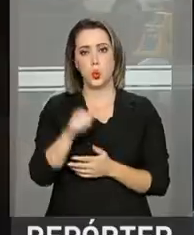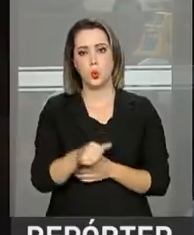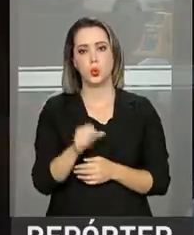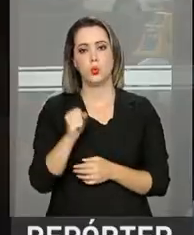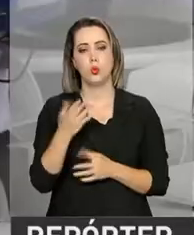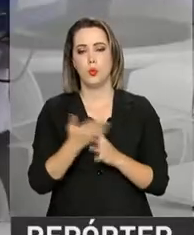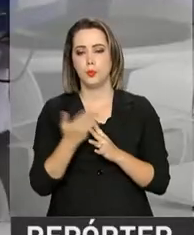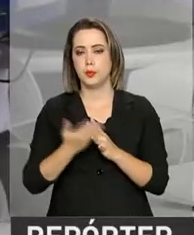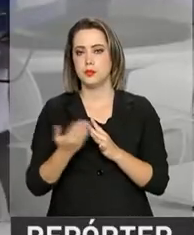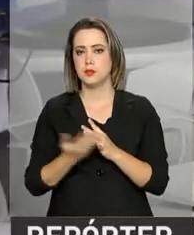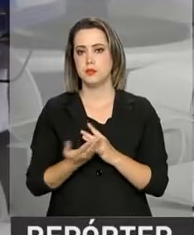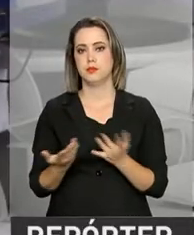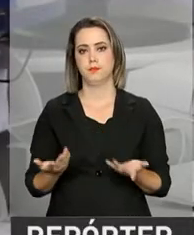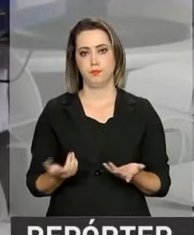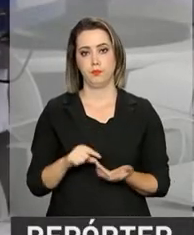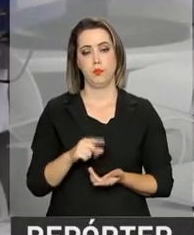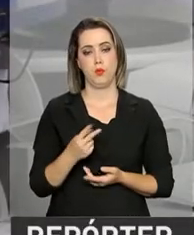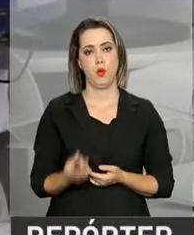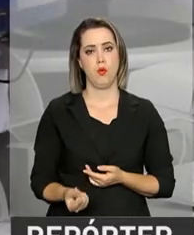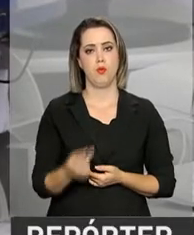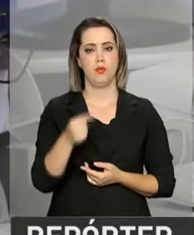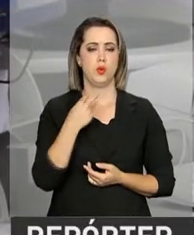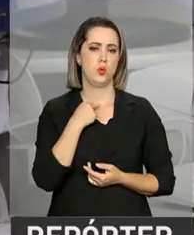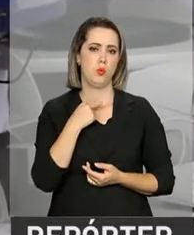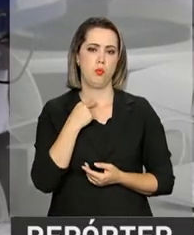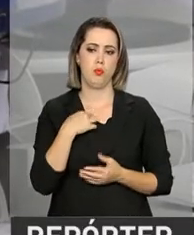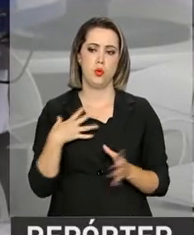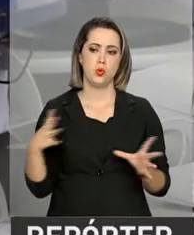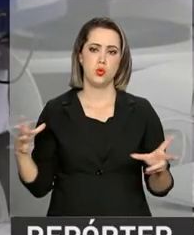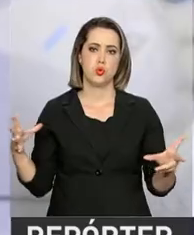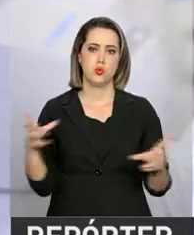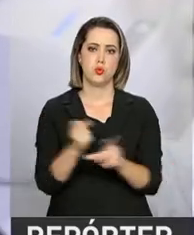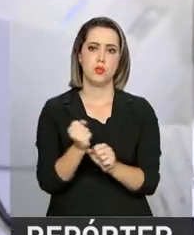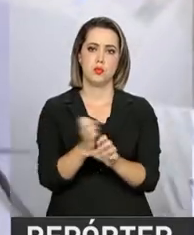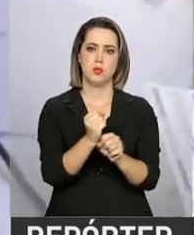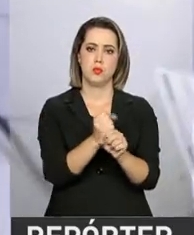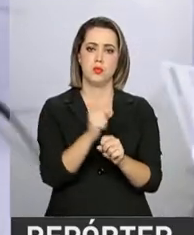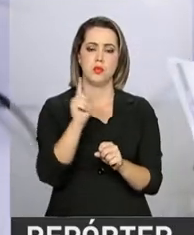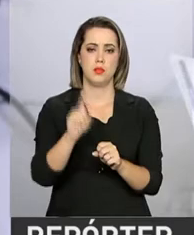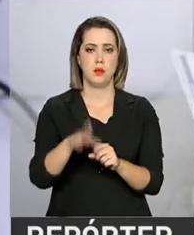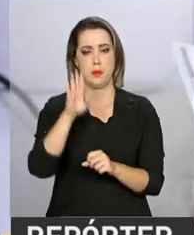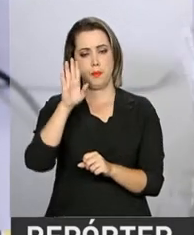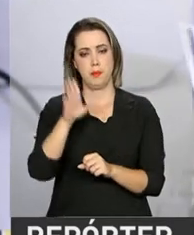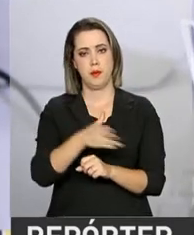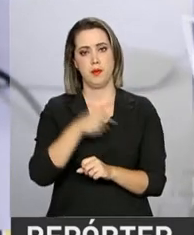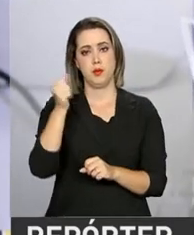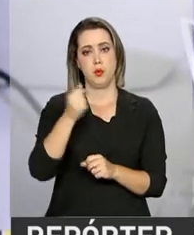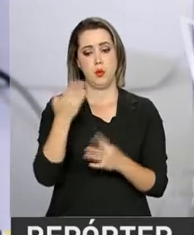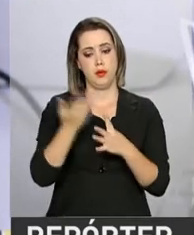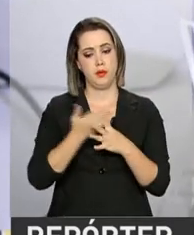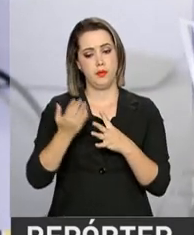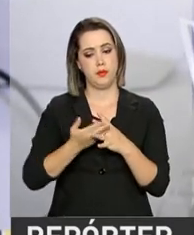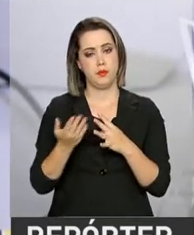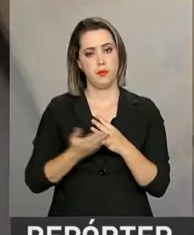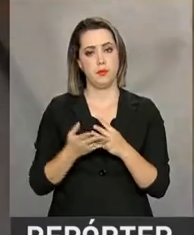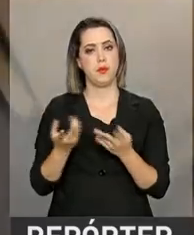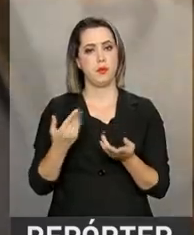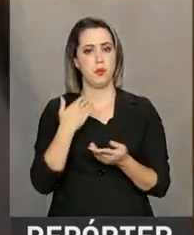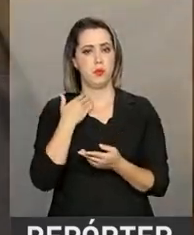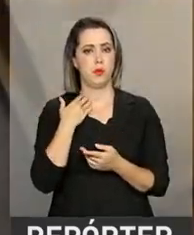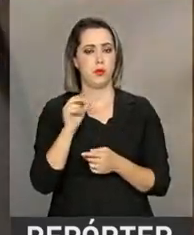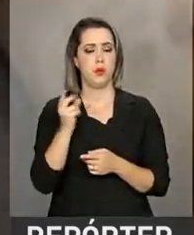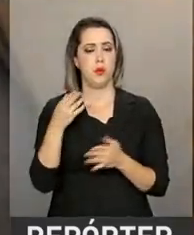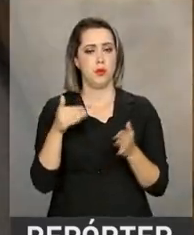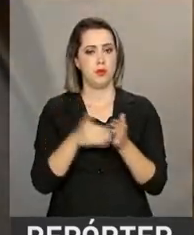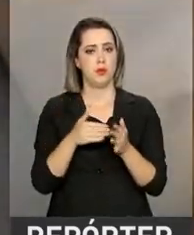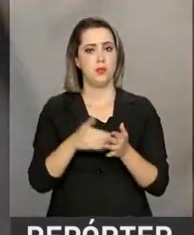ou parcelado como os valores não vão poder mais se acumular ao longo dos meses é preferível que a pessoa faça um parcelamento da fatura no banco ou até